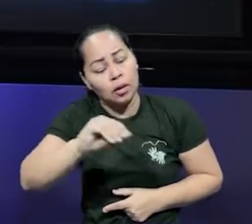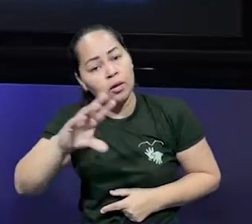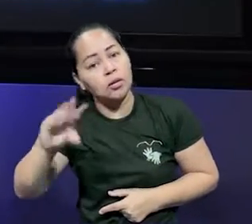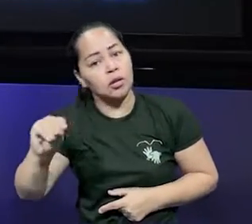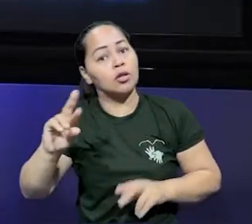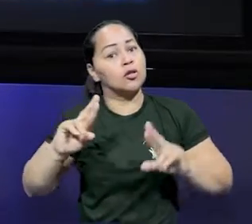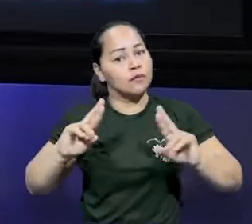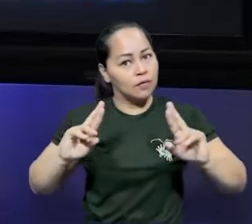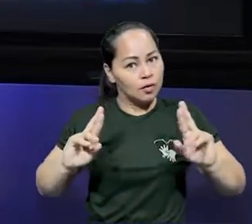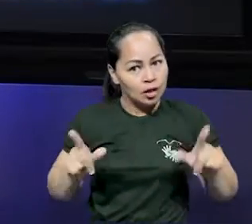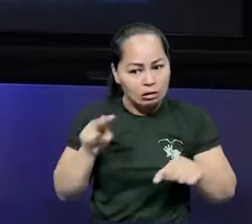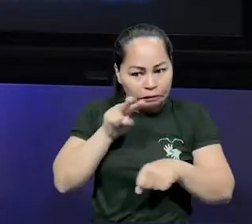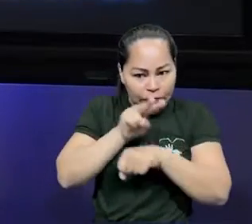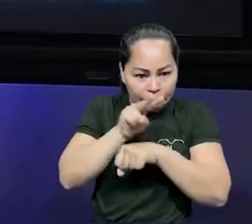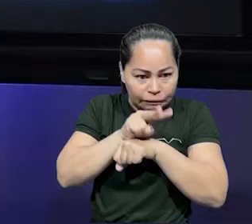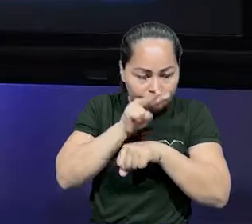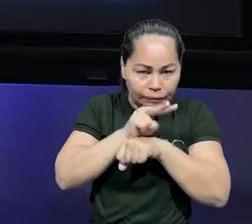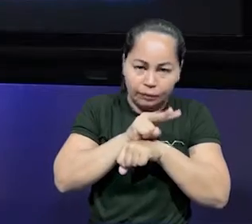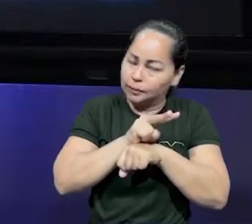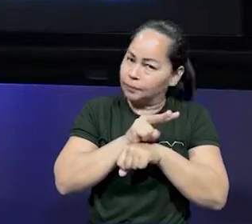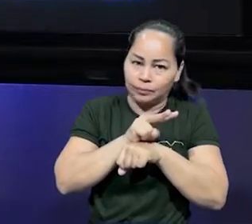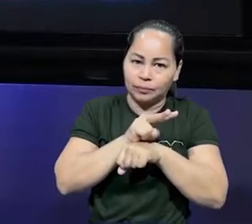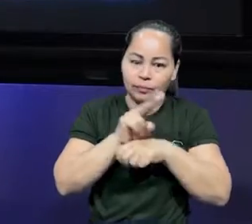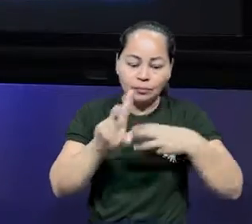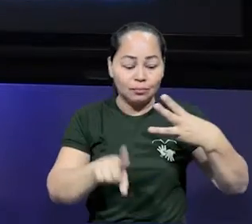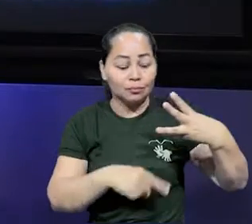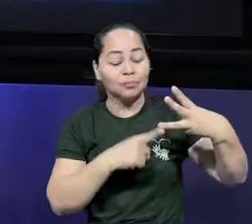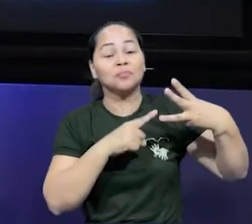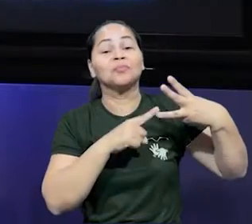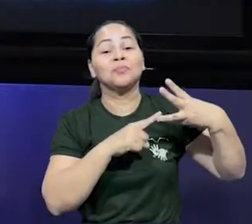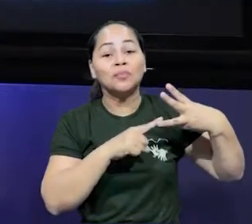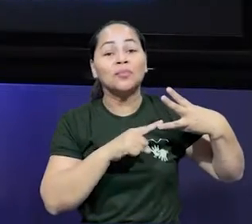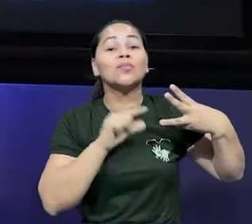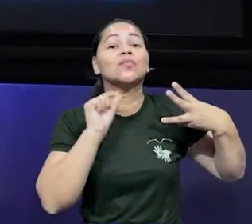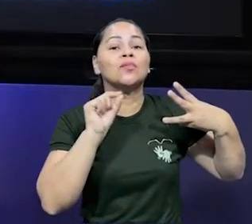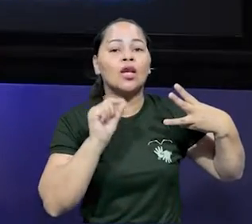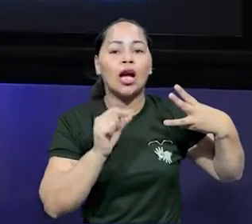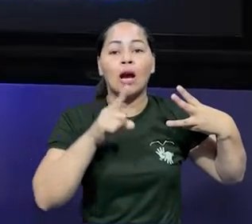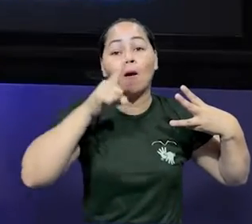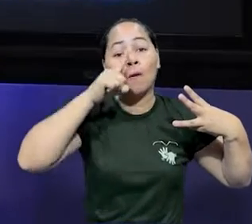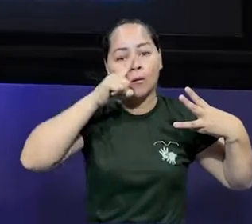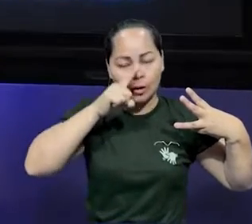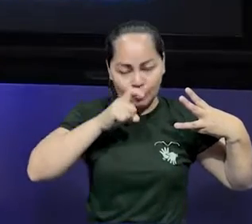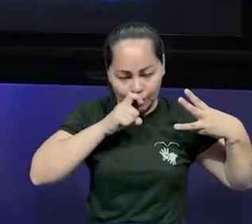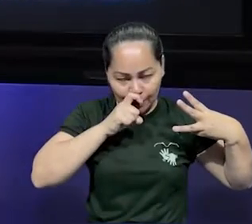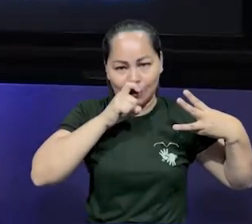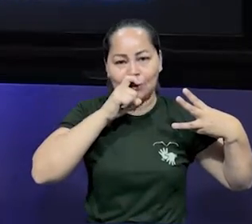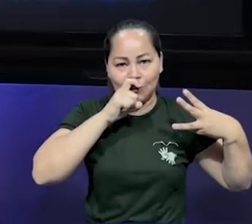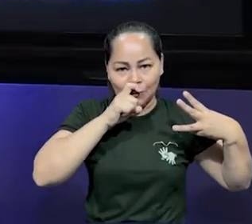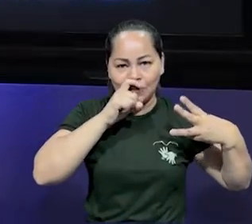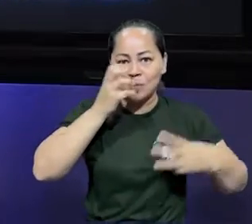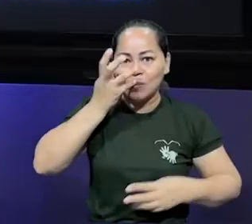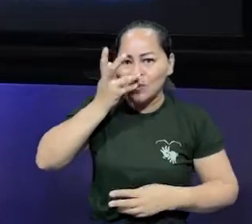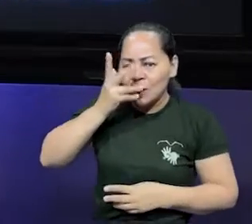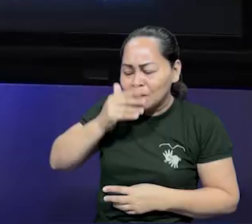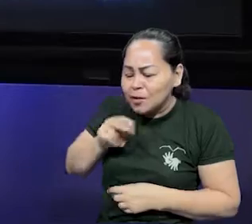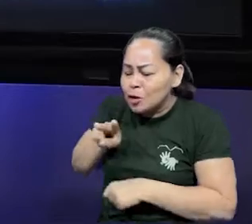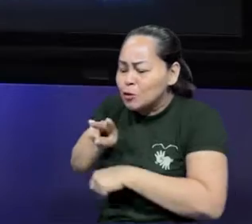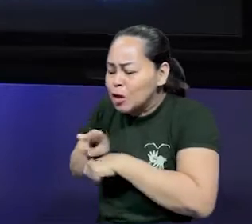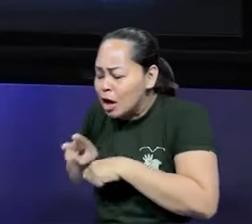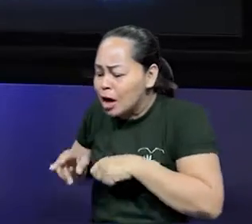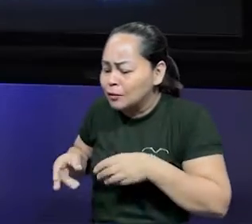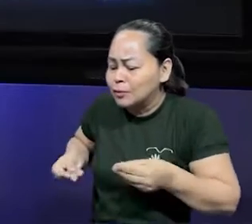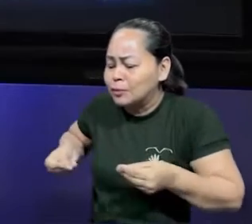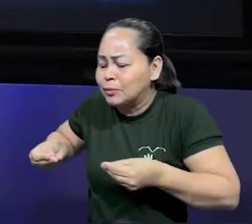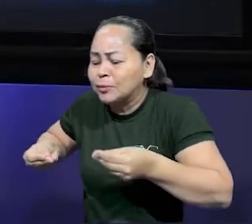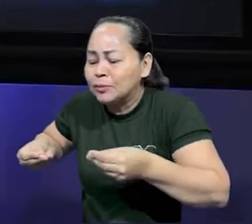para os adolescentes. E um luto pelos pais da infância. Os pais da infância já não são